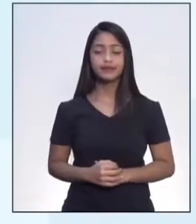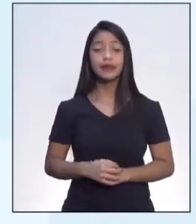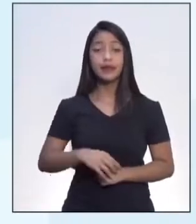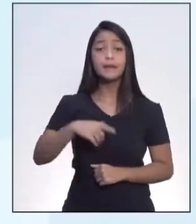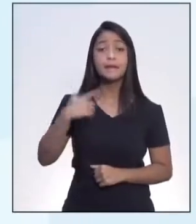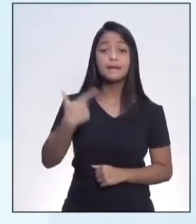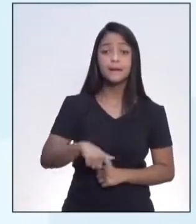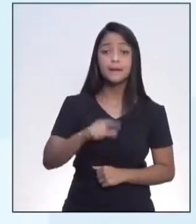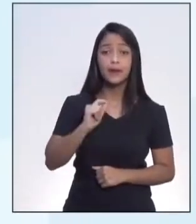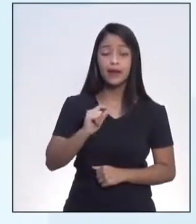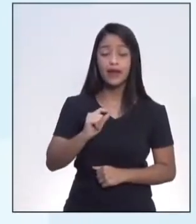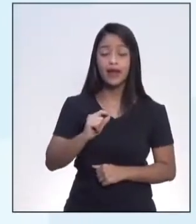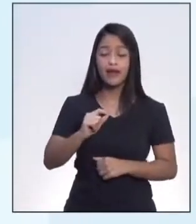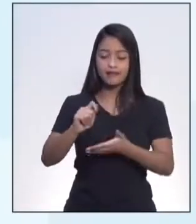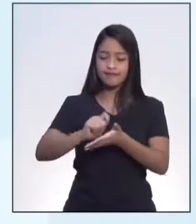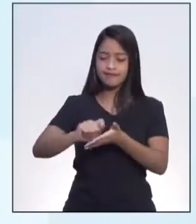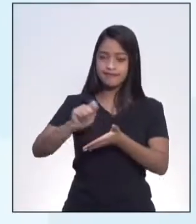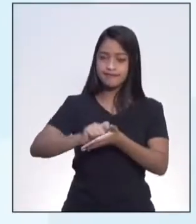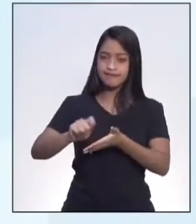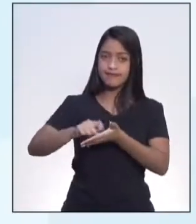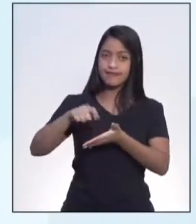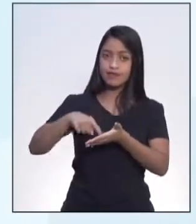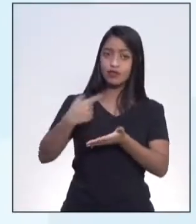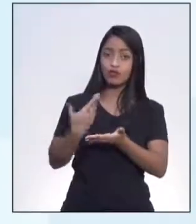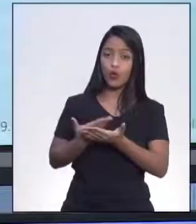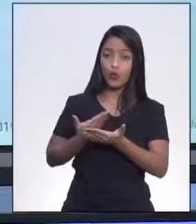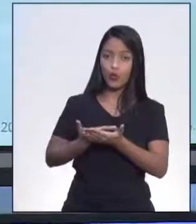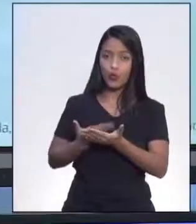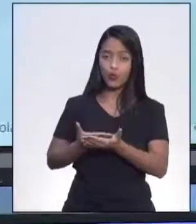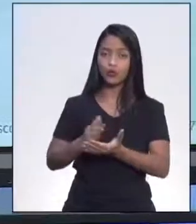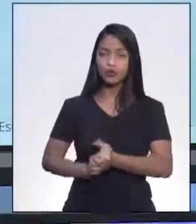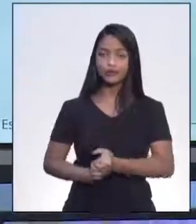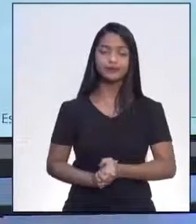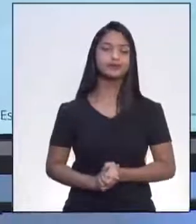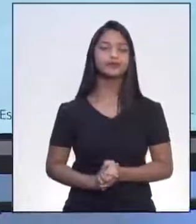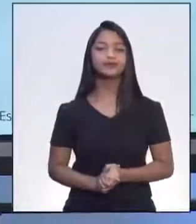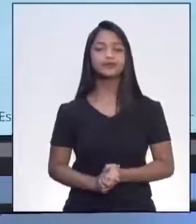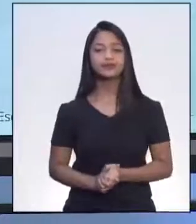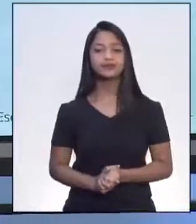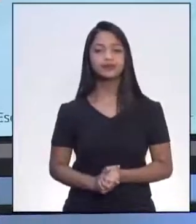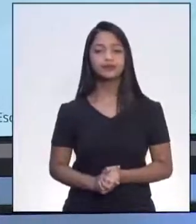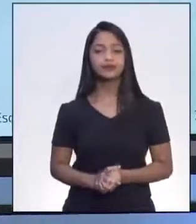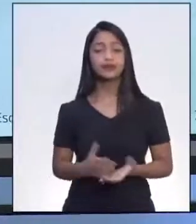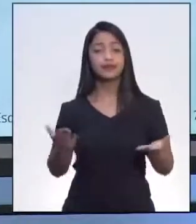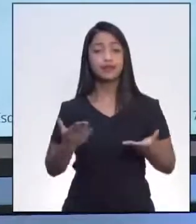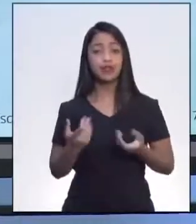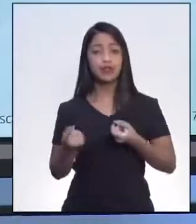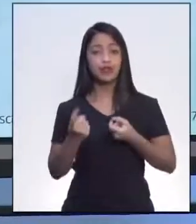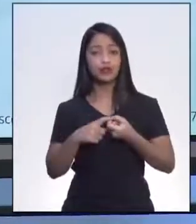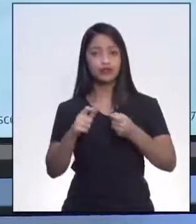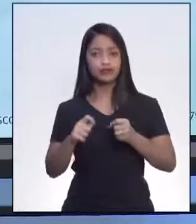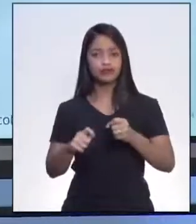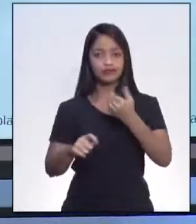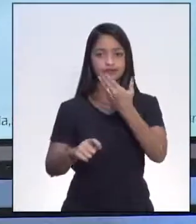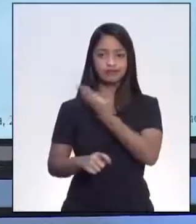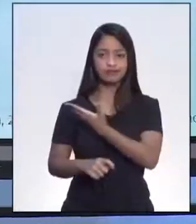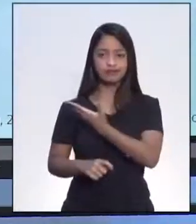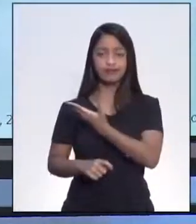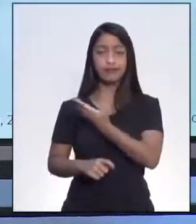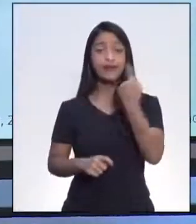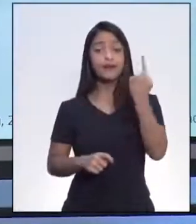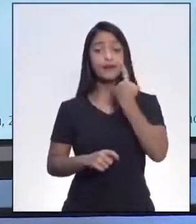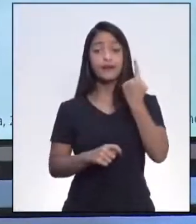lição de casa. Isso, agora vamos voltar aqui para a imagem para mostrar para vocês. Aqui, olha, eu tenho essa primeira frase.